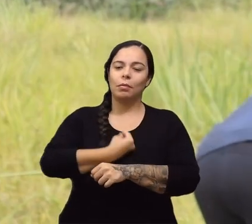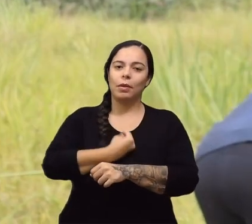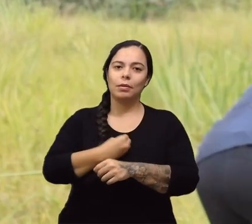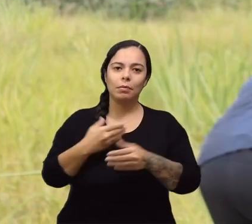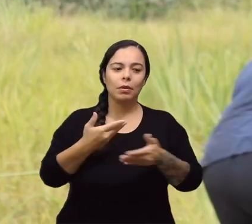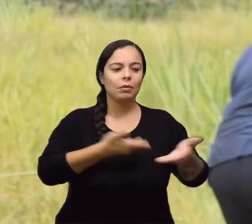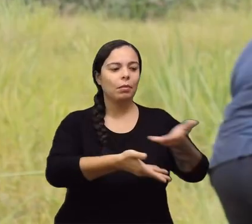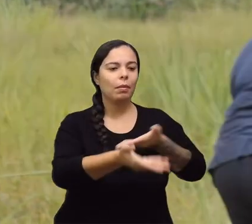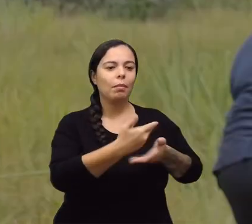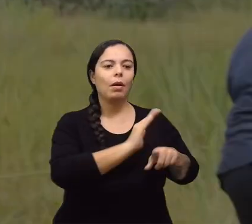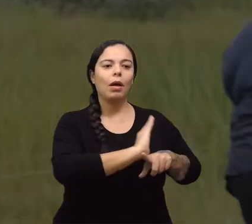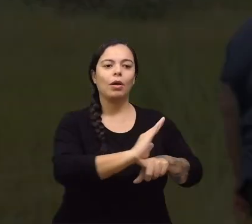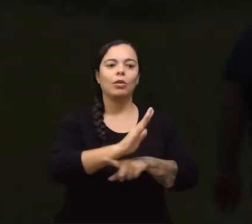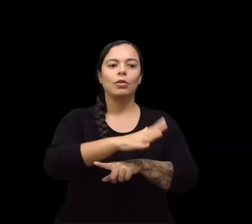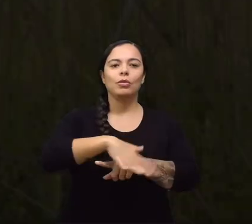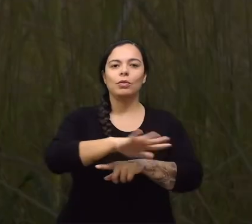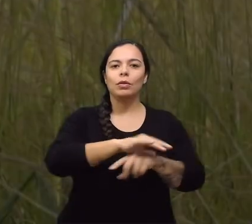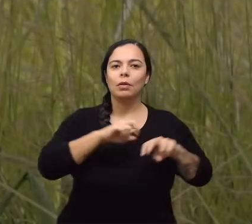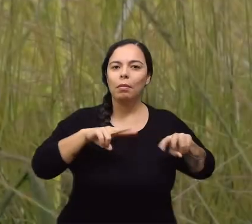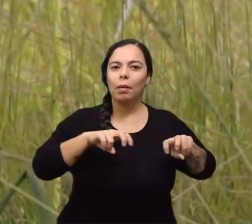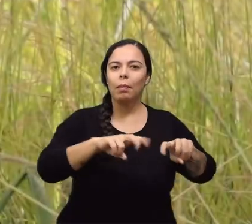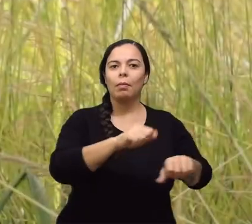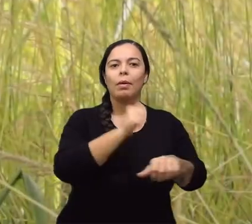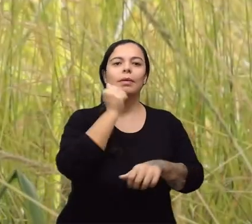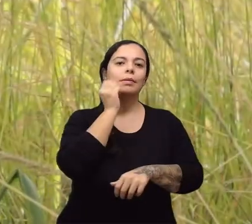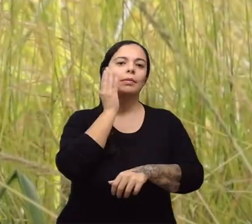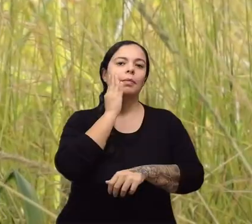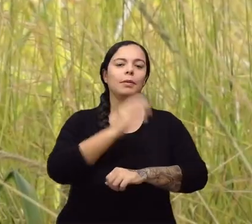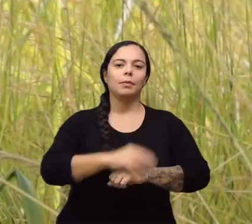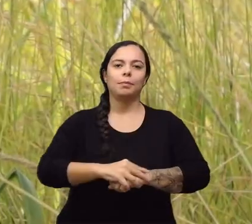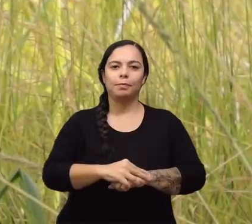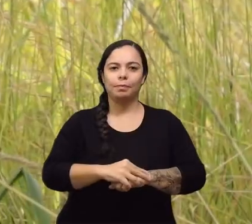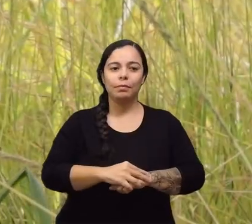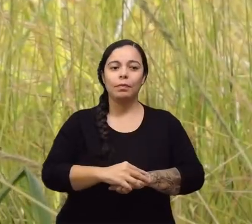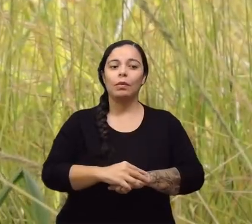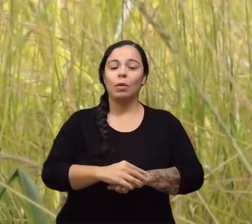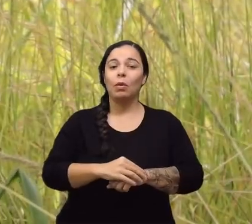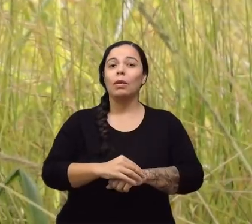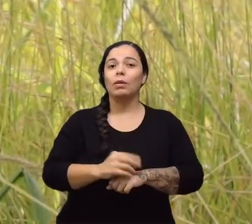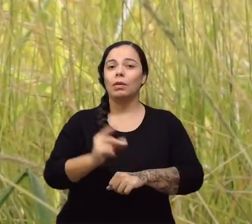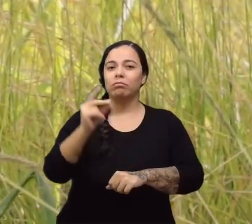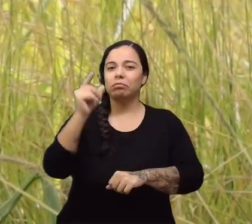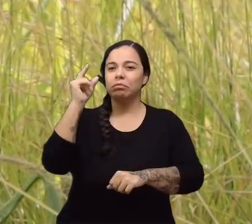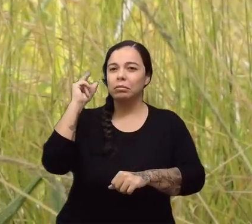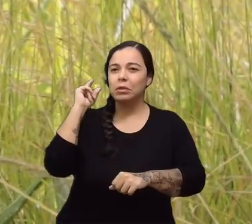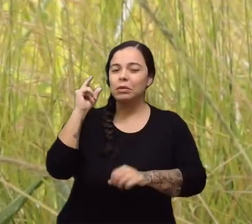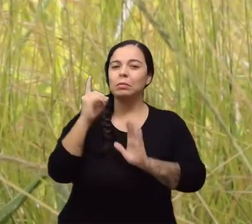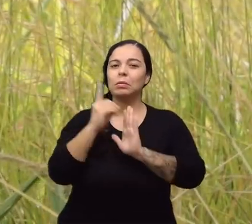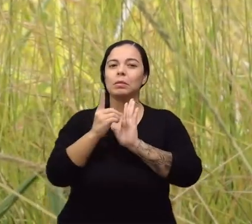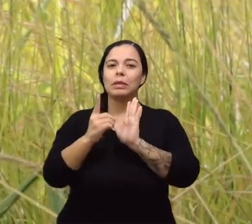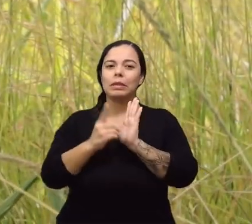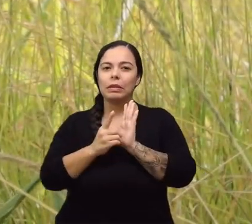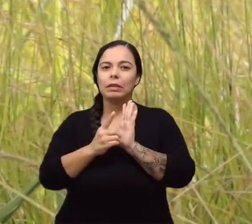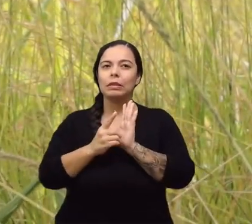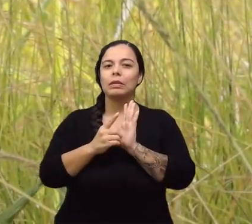na escavação do Sambaqui. Durante muito tempo, até a década mais ou menos de